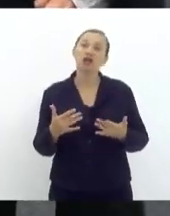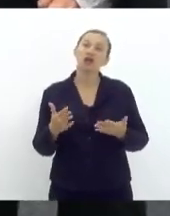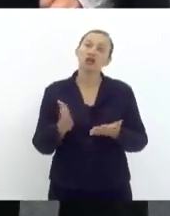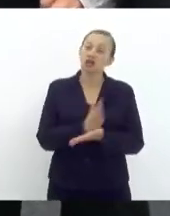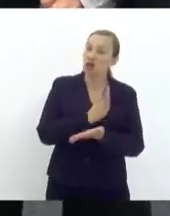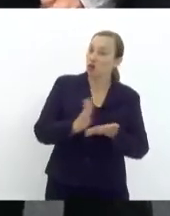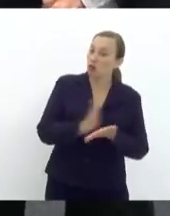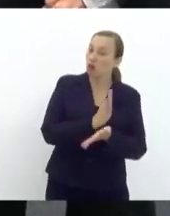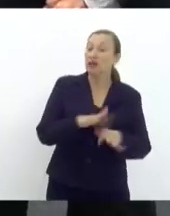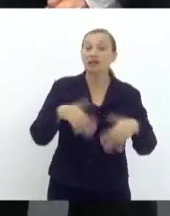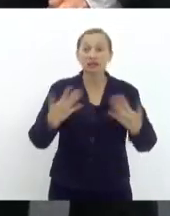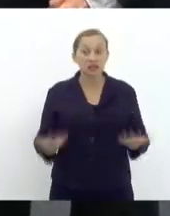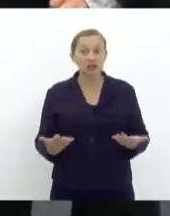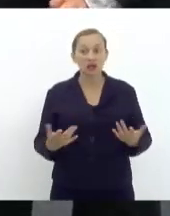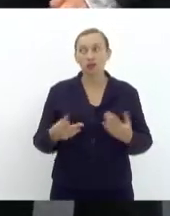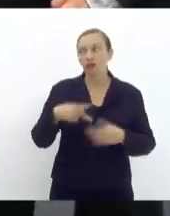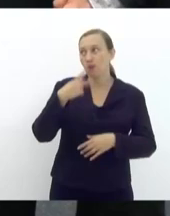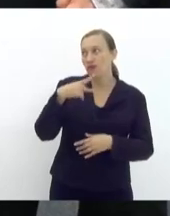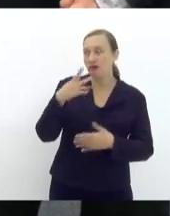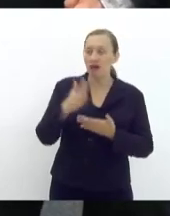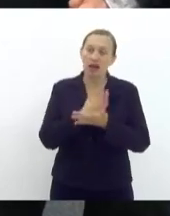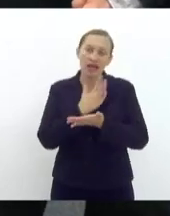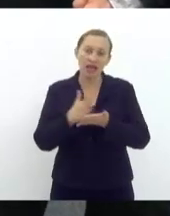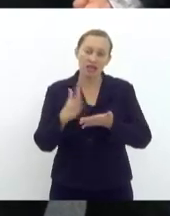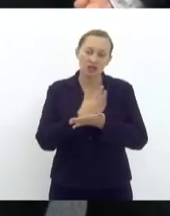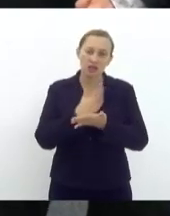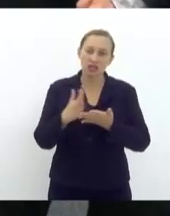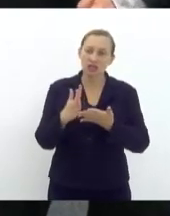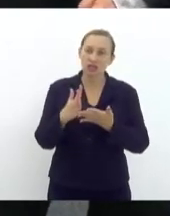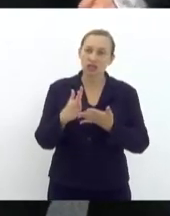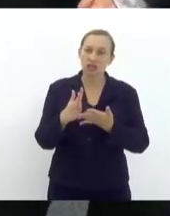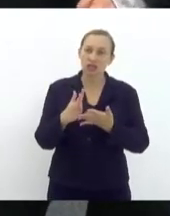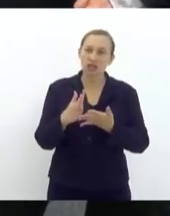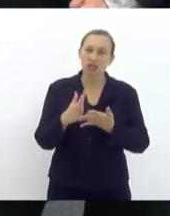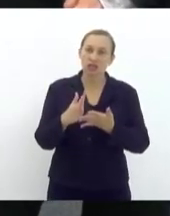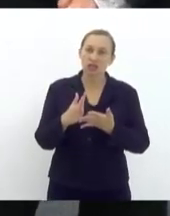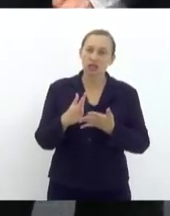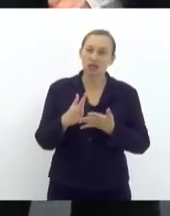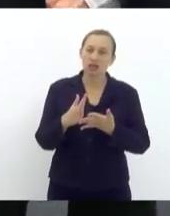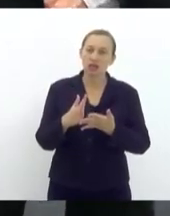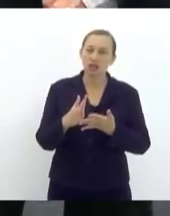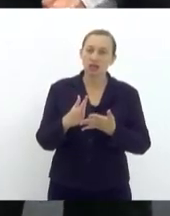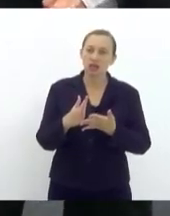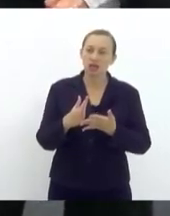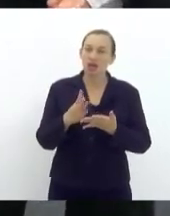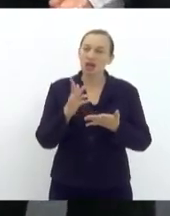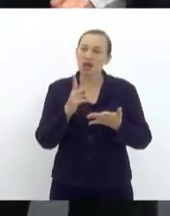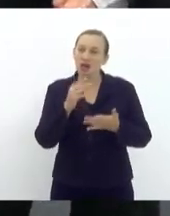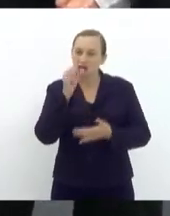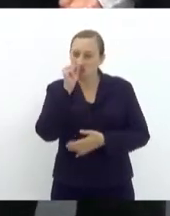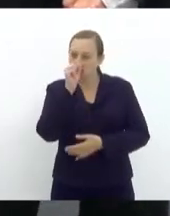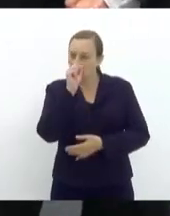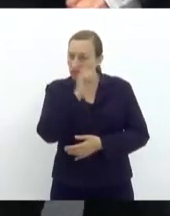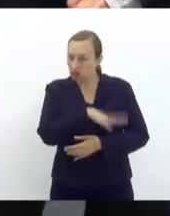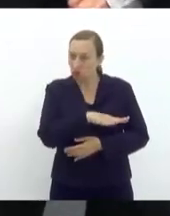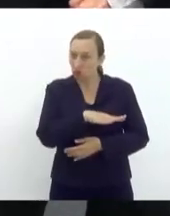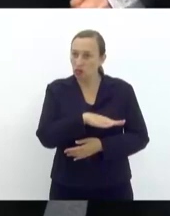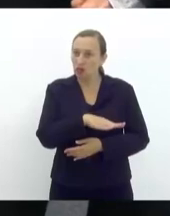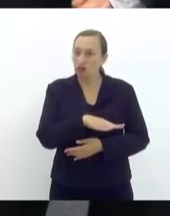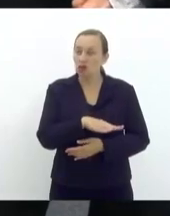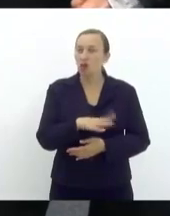então num discurso que muitas vezes é hipócrita utiliza desse desse